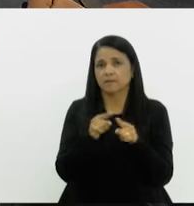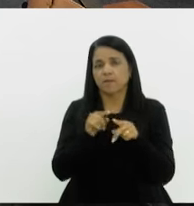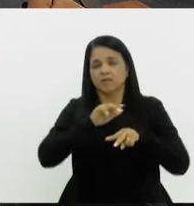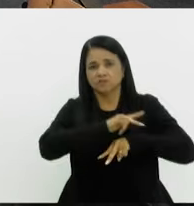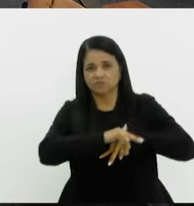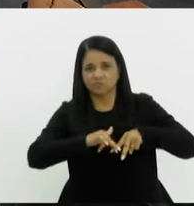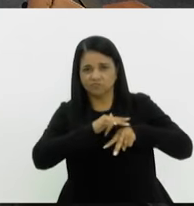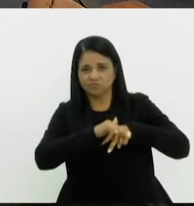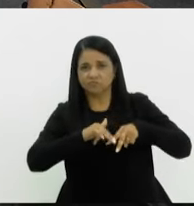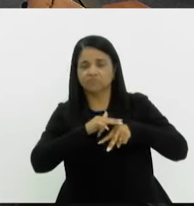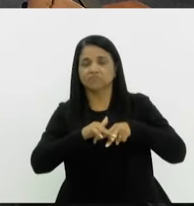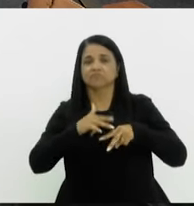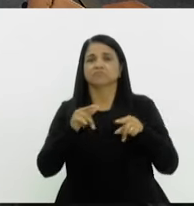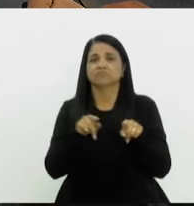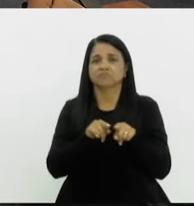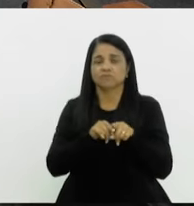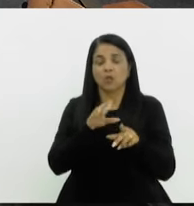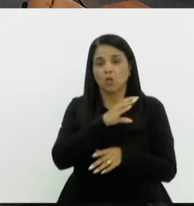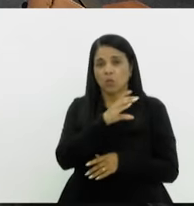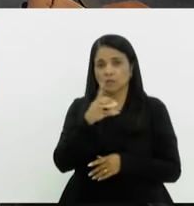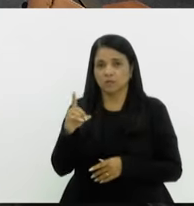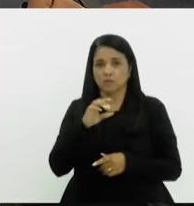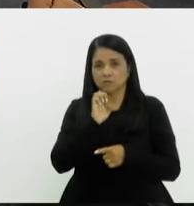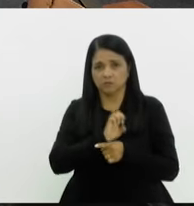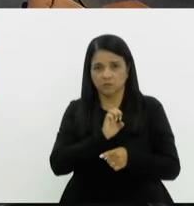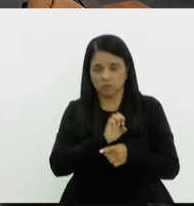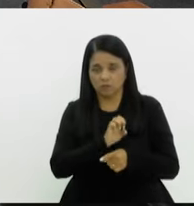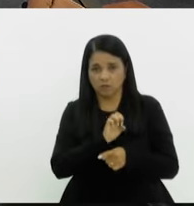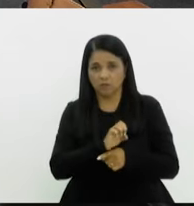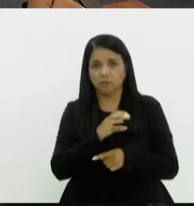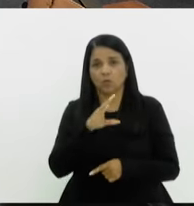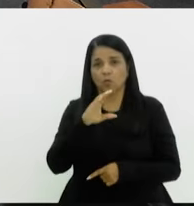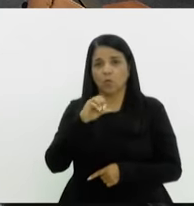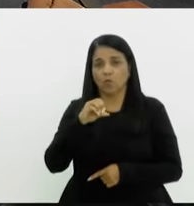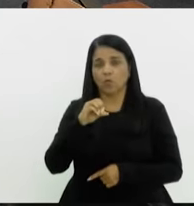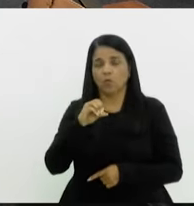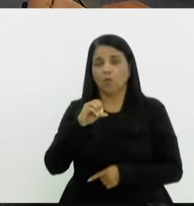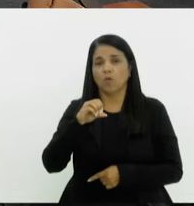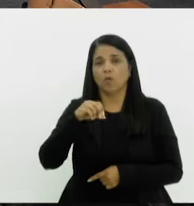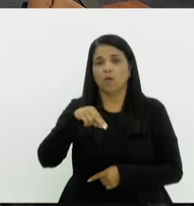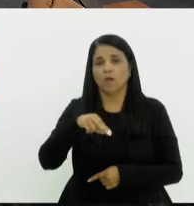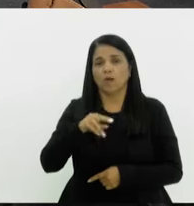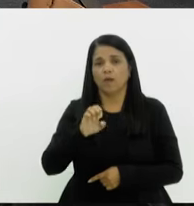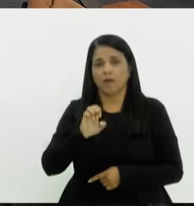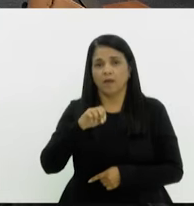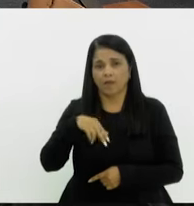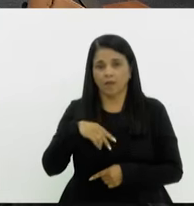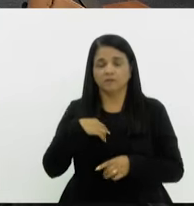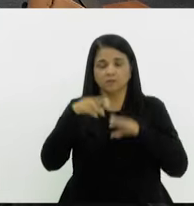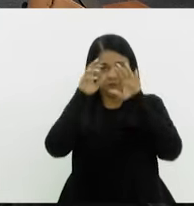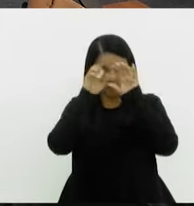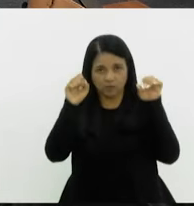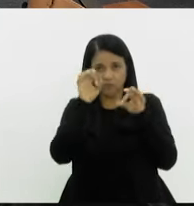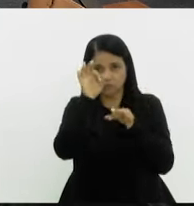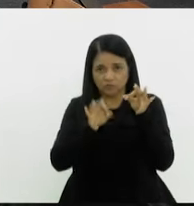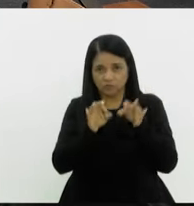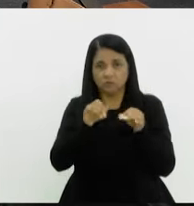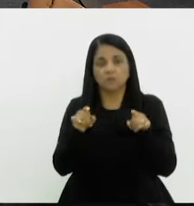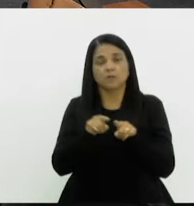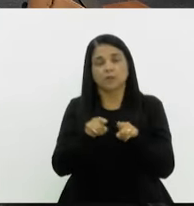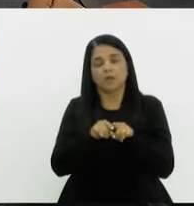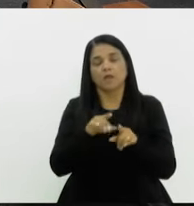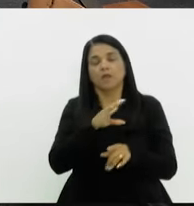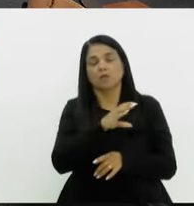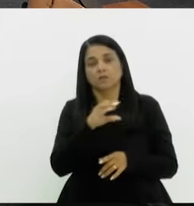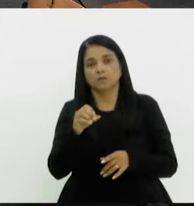magistratura do Rio de Janeiro é coordenador Estadual do coen do Tribunal de Justiça coordenadora da Mulher em situação de violência doméstica